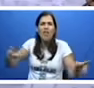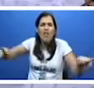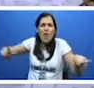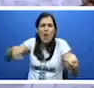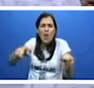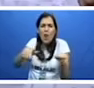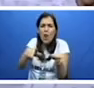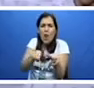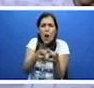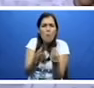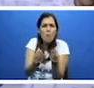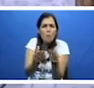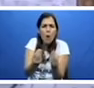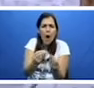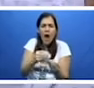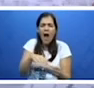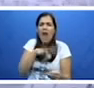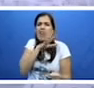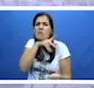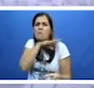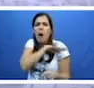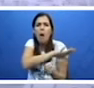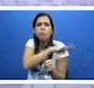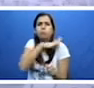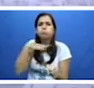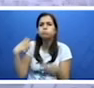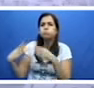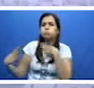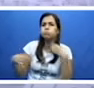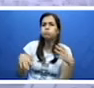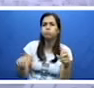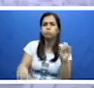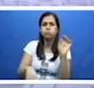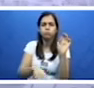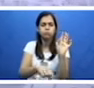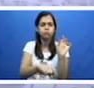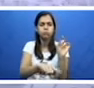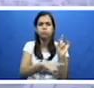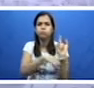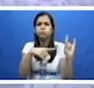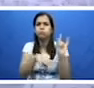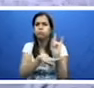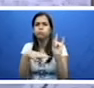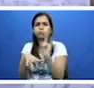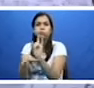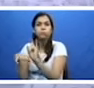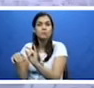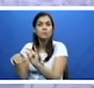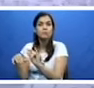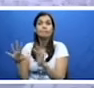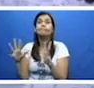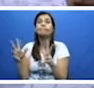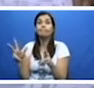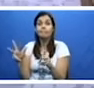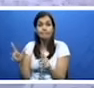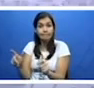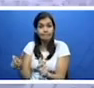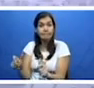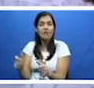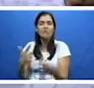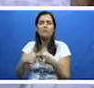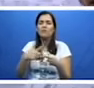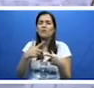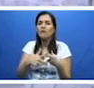que estima-se que a cada 20 espécies apenas uma sobreviveu no que se refere a tudo que você fere a